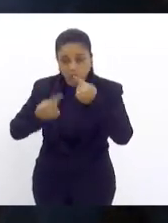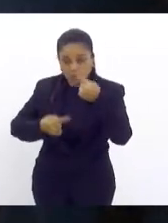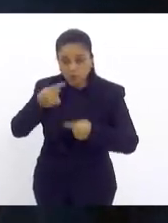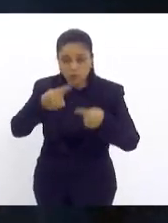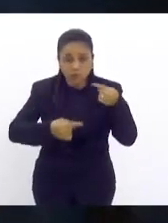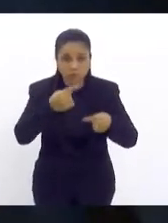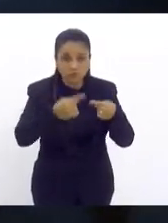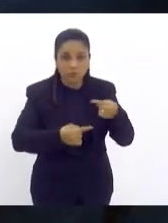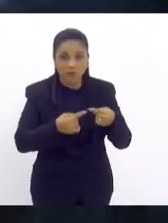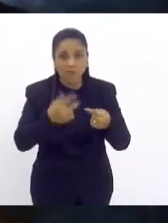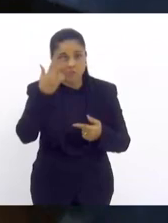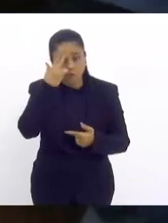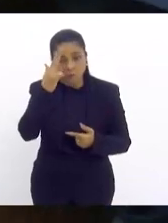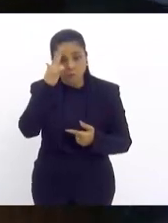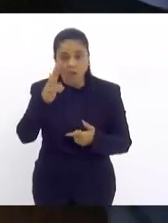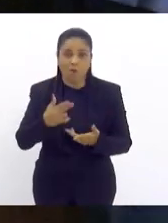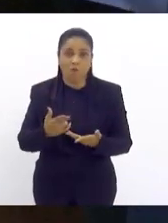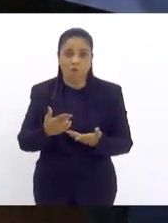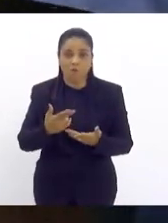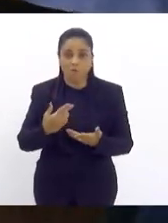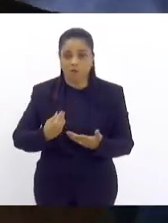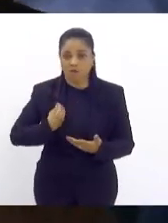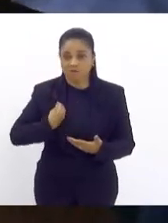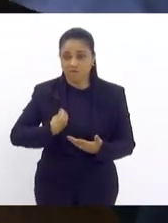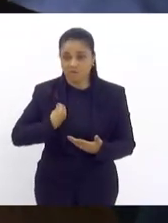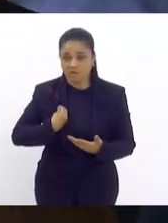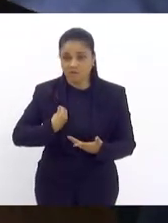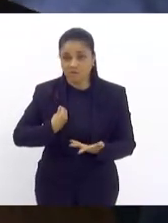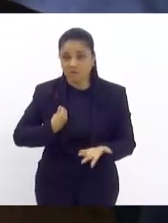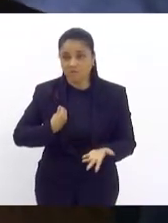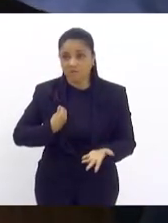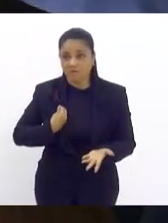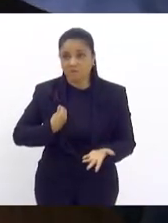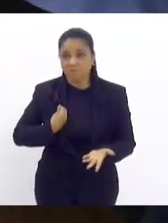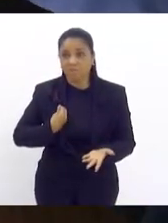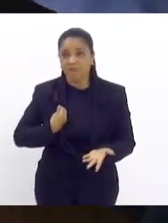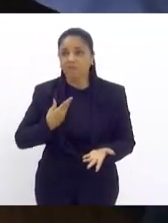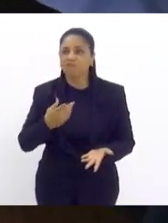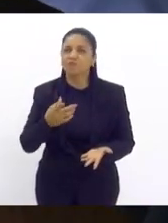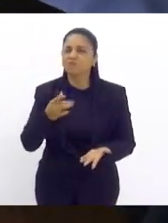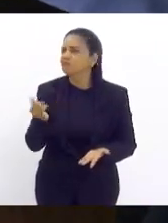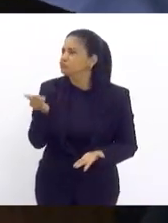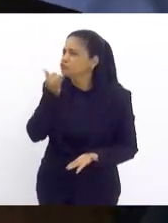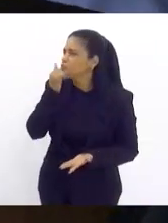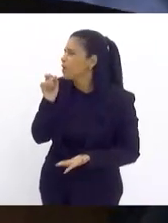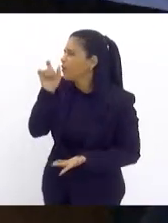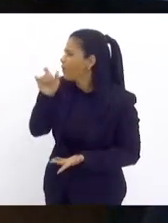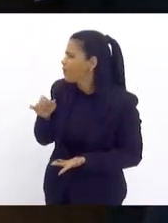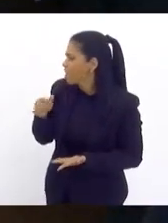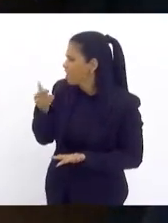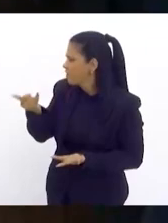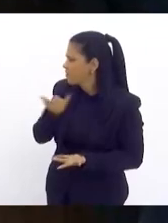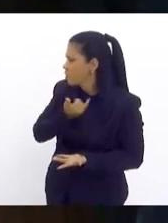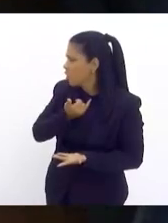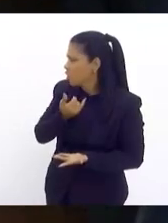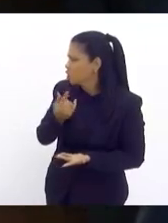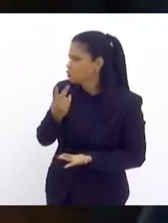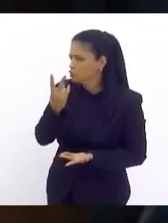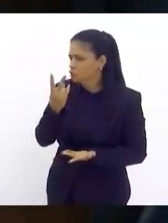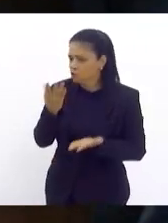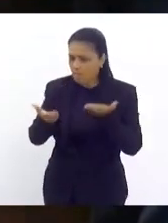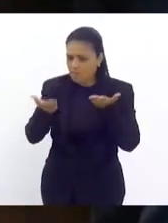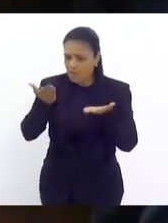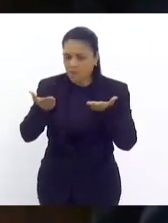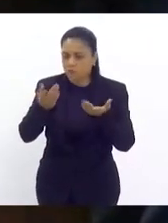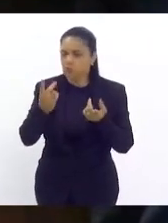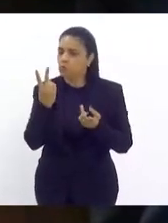normal então assim galera ninguém aqui tá sendo como é que ela falou me desculpa a palavra dois pesos Duas Medidas